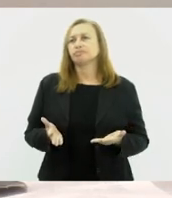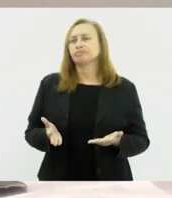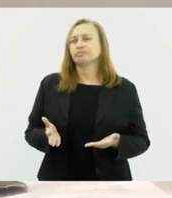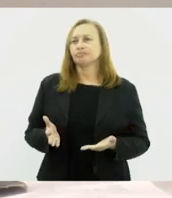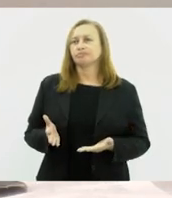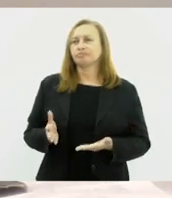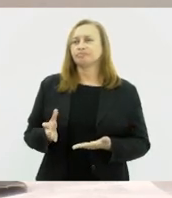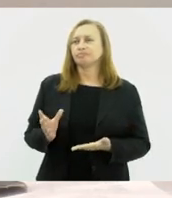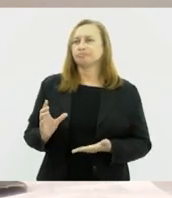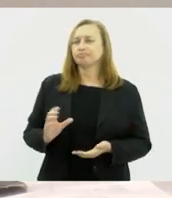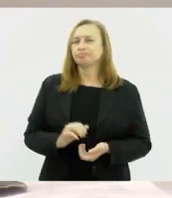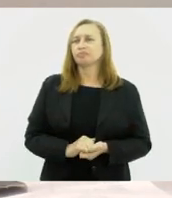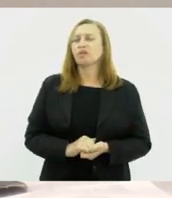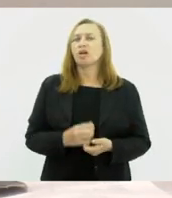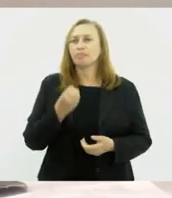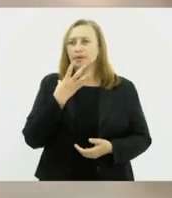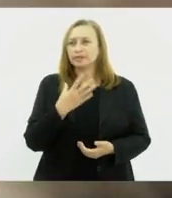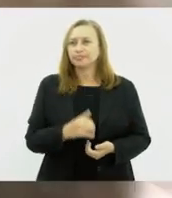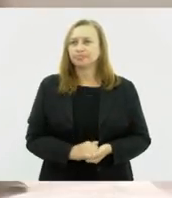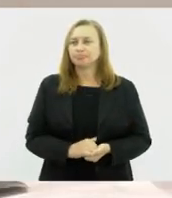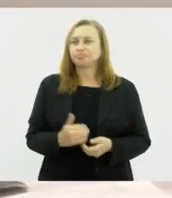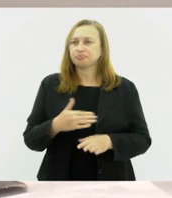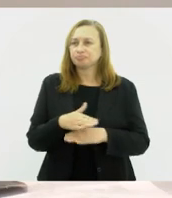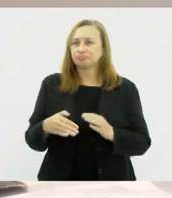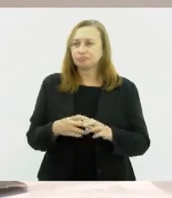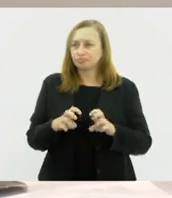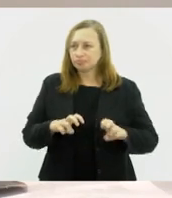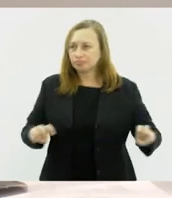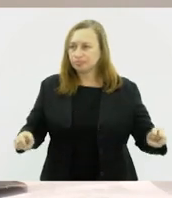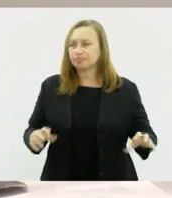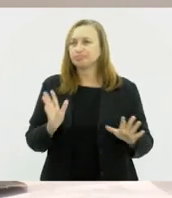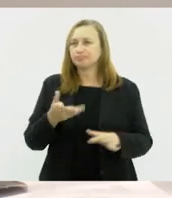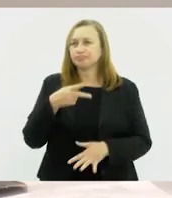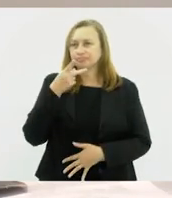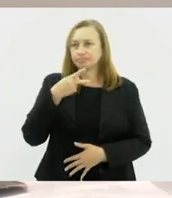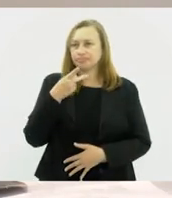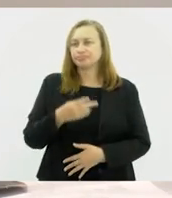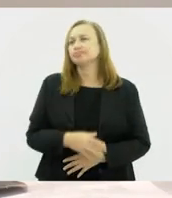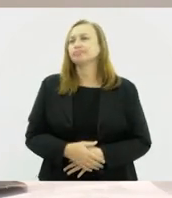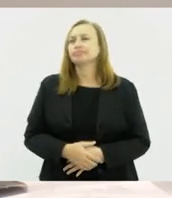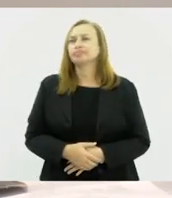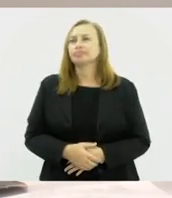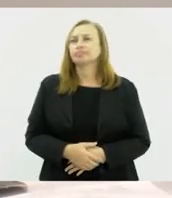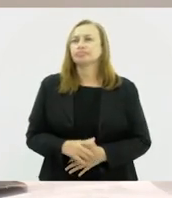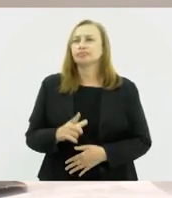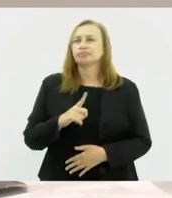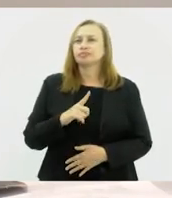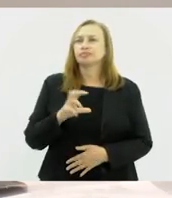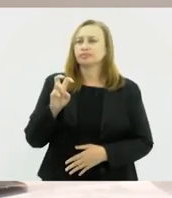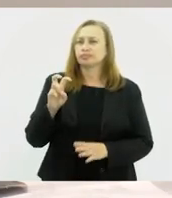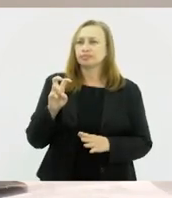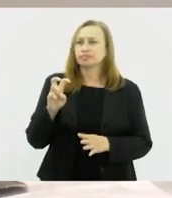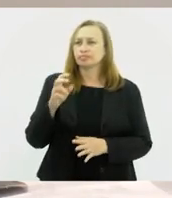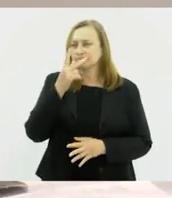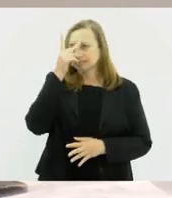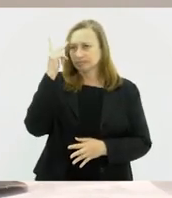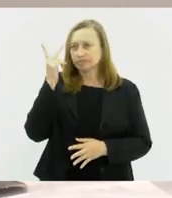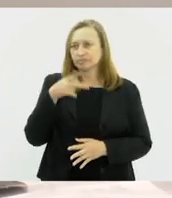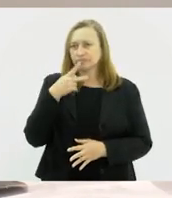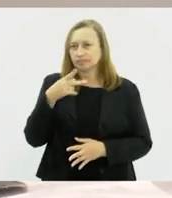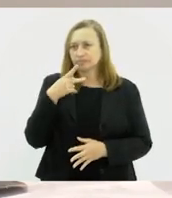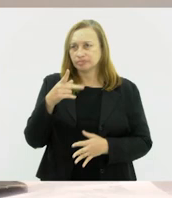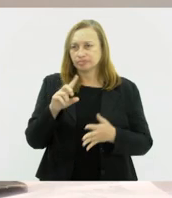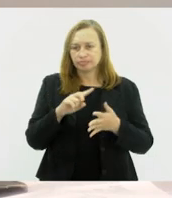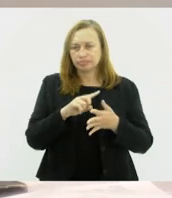né Bem pessoal nós todosos da mesa já já falaram nós temos cinco inscrições uma reinscrição